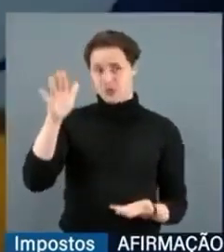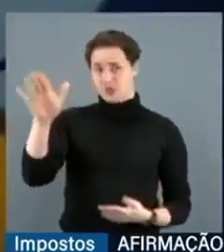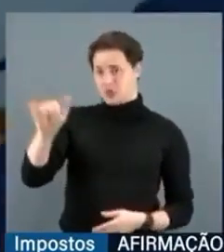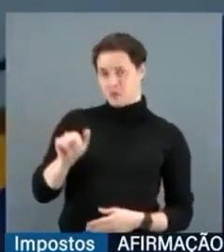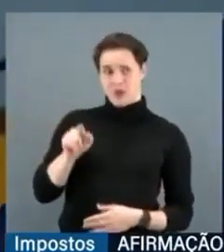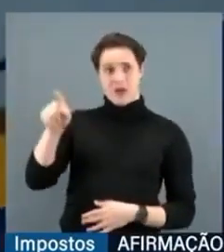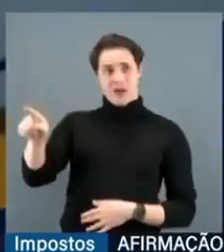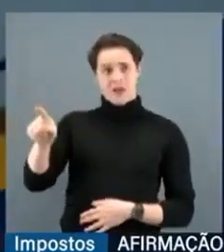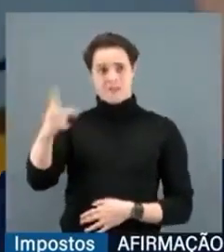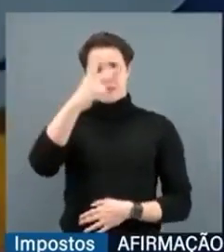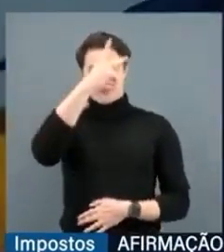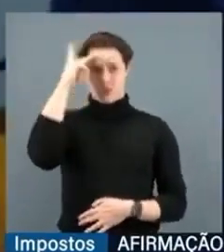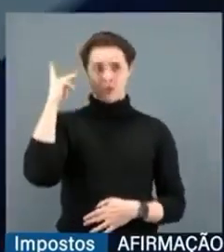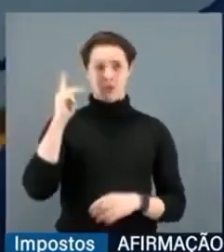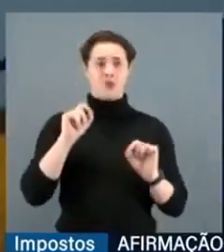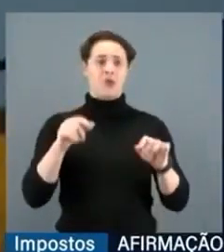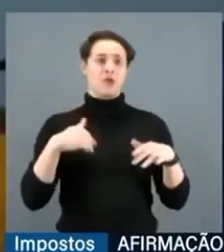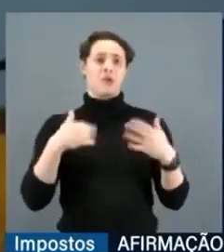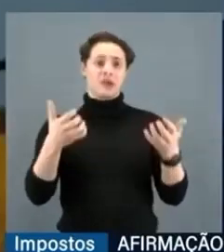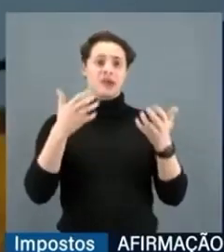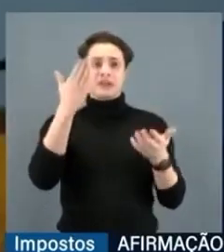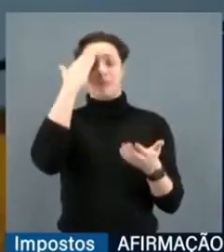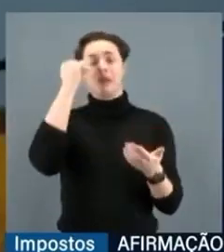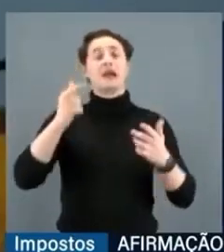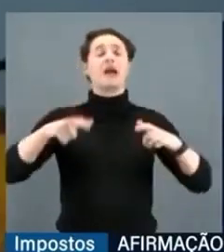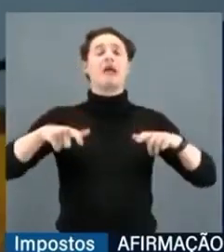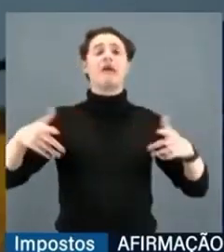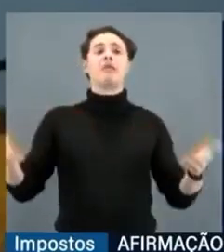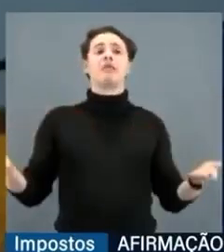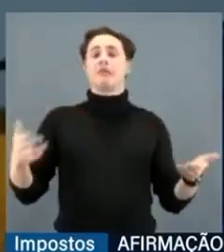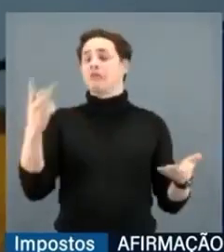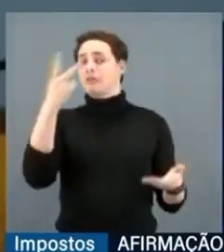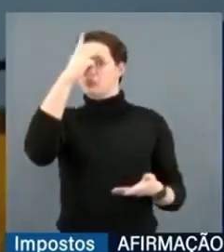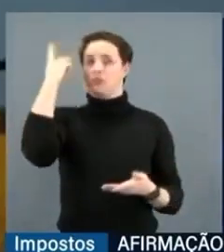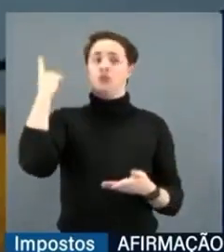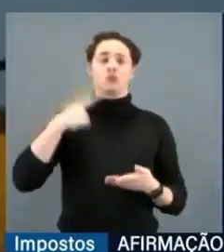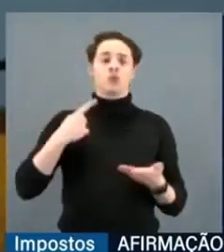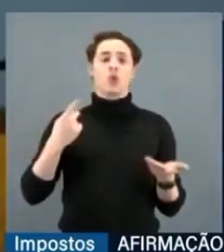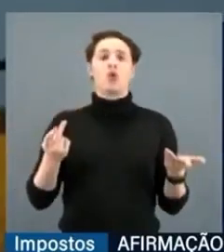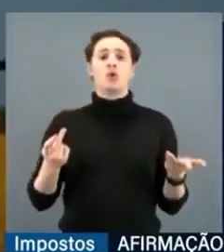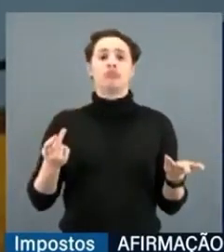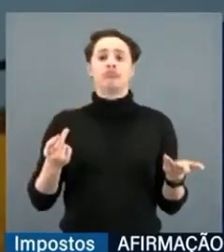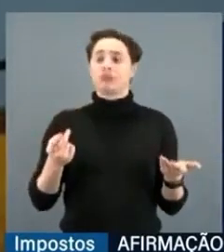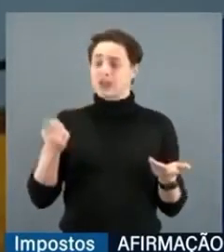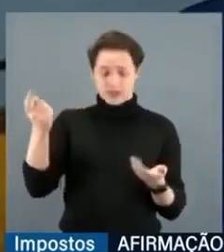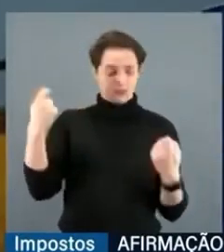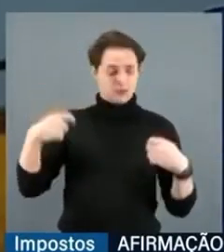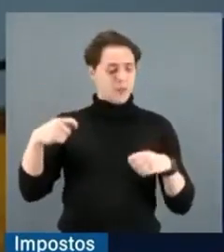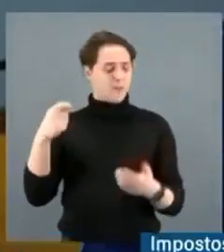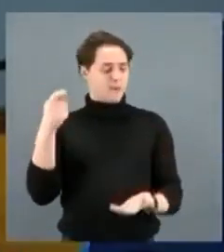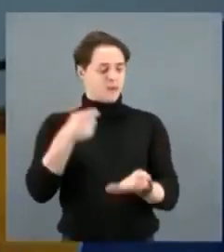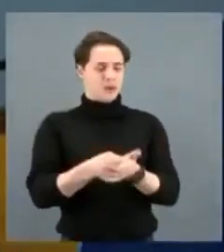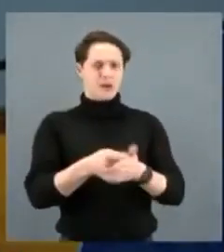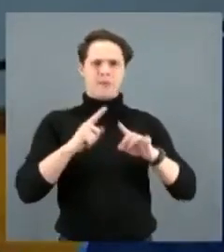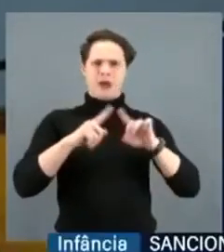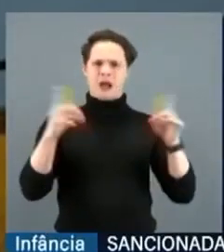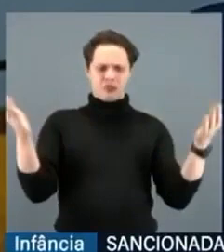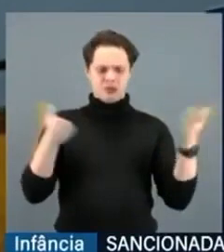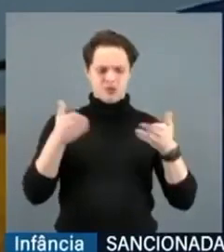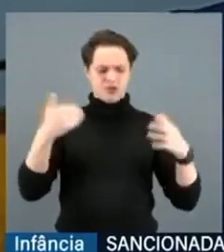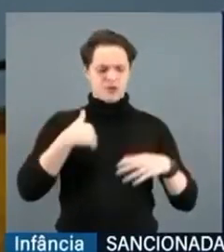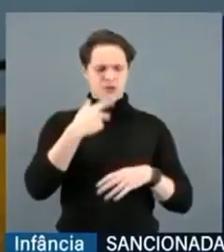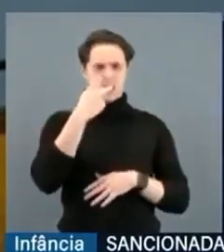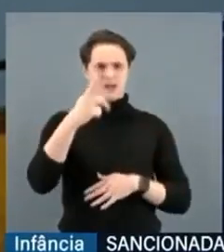e esses outros que quebraram, que eu queria saber cadê esse povo, cadê eles, esse pessoal que quebrou, esses tem que pagar. Agora eu queria falar,